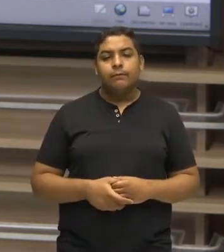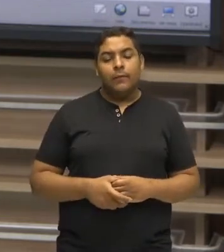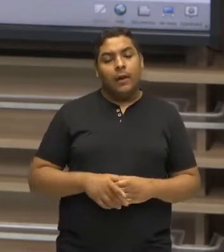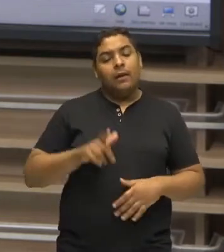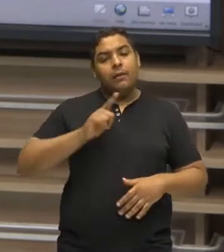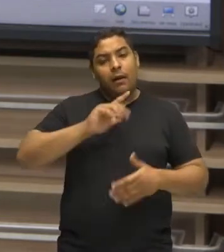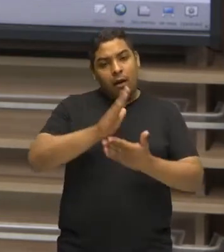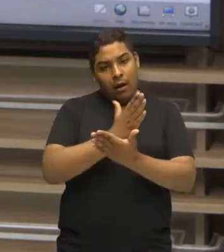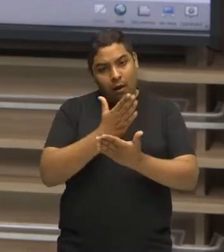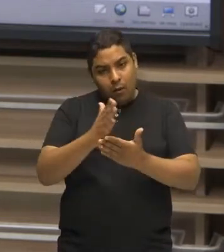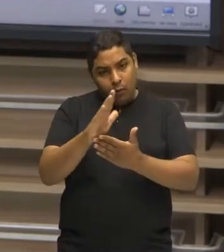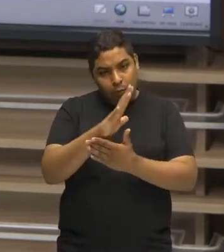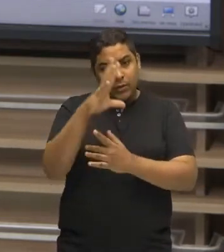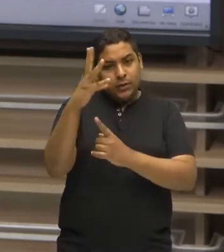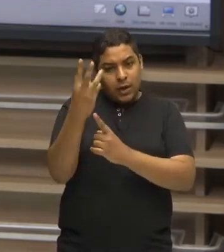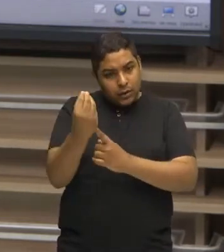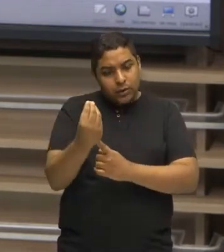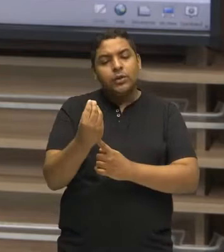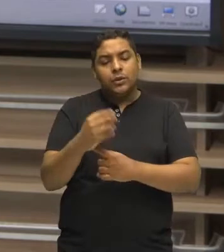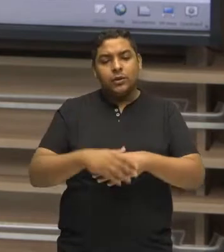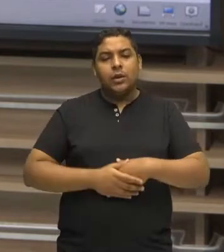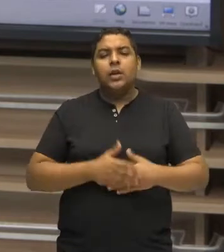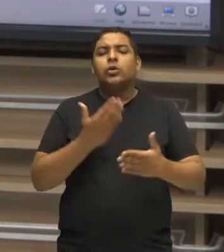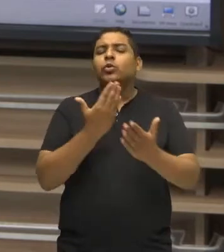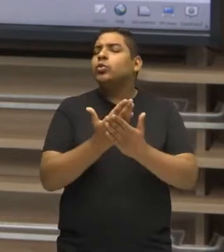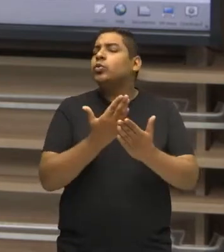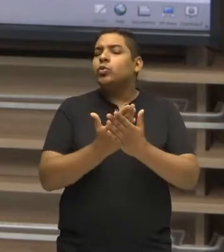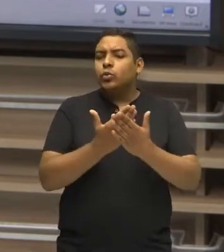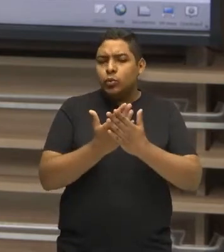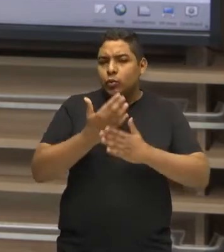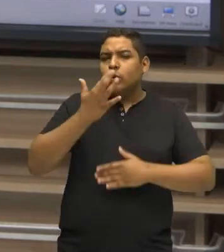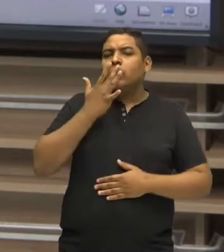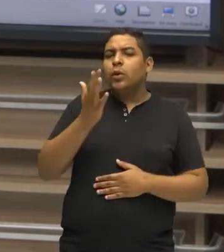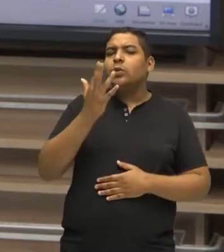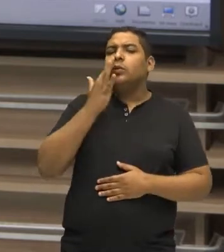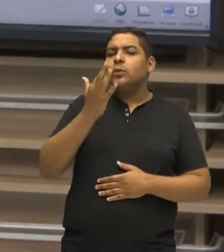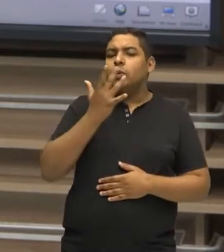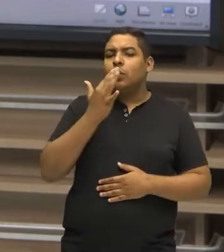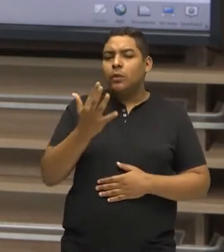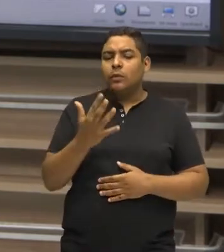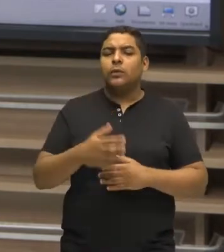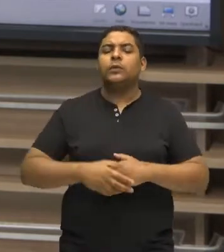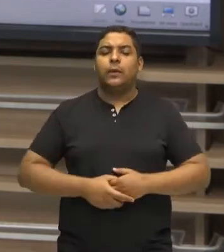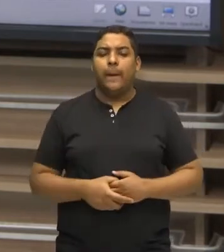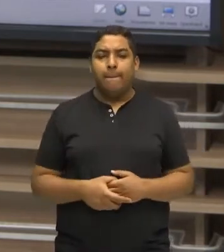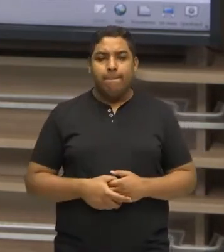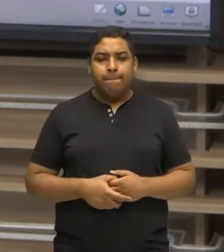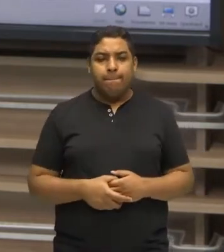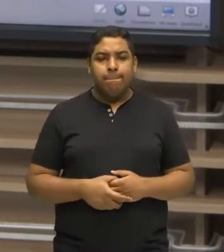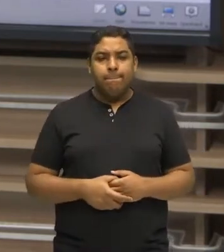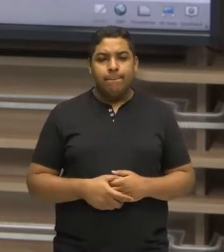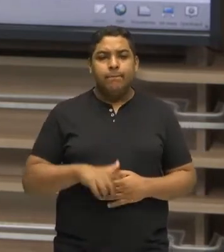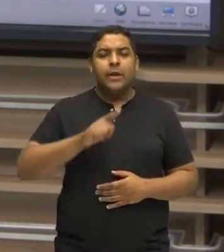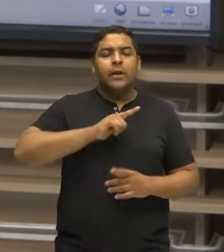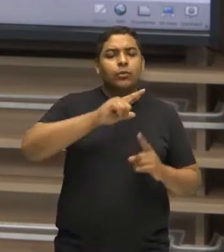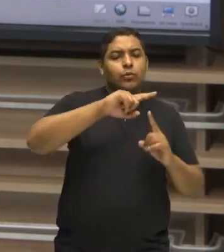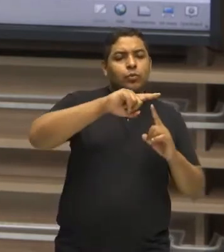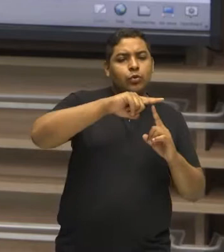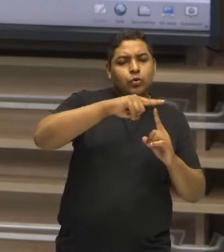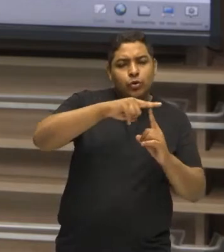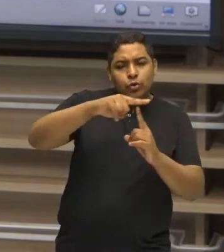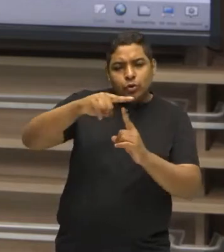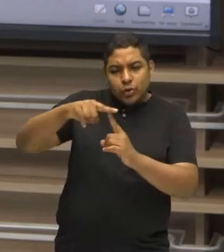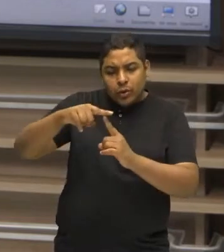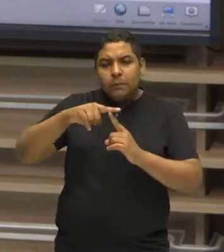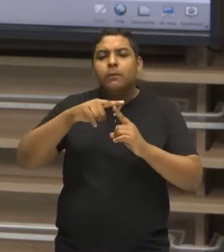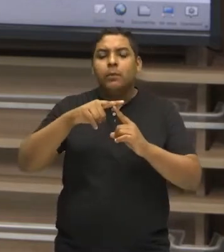eles fazem um estudo das cores. Então, para cada estilo artístico, existe o quê? Um tipo de